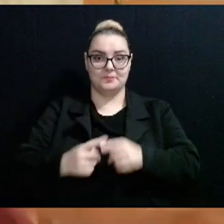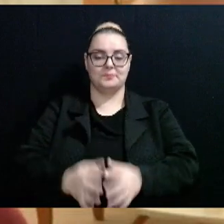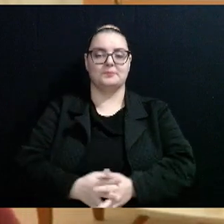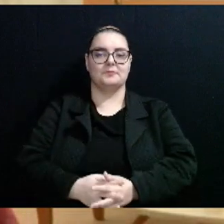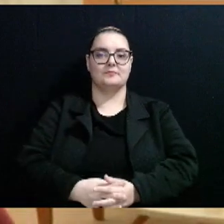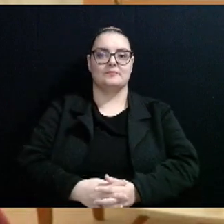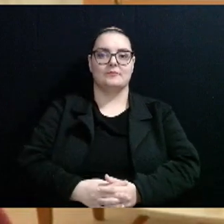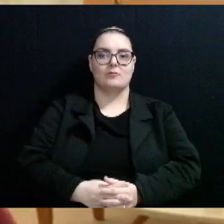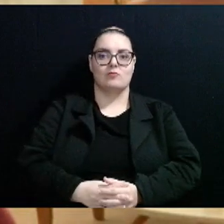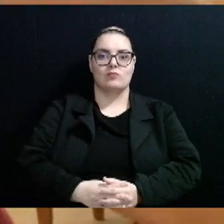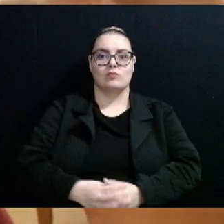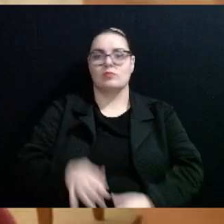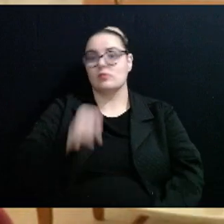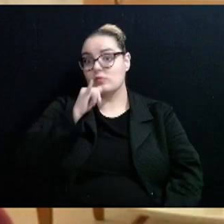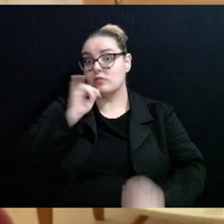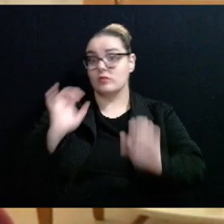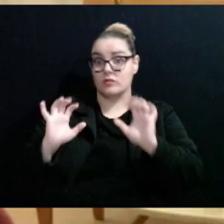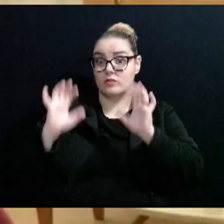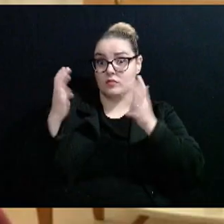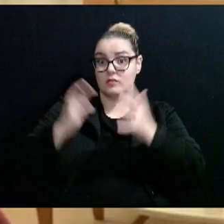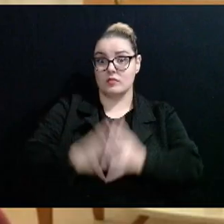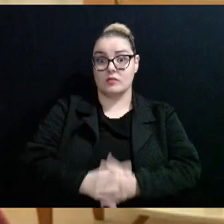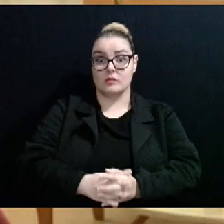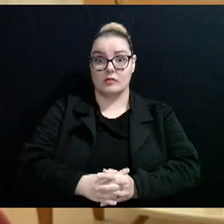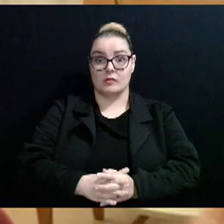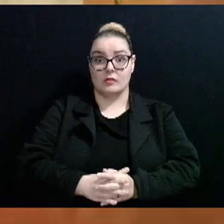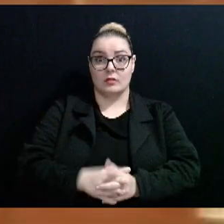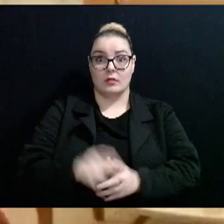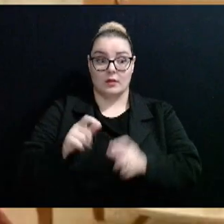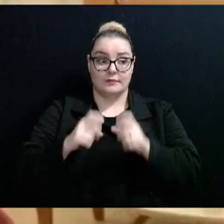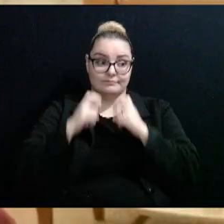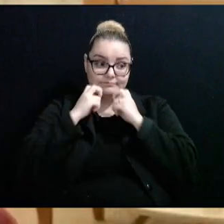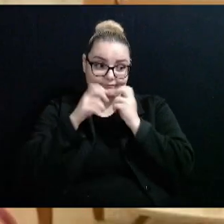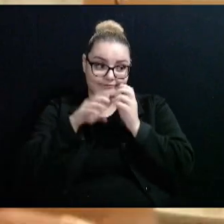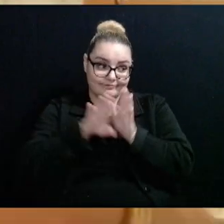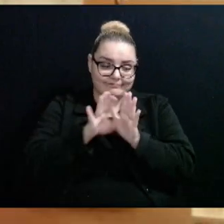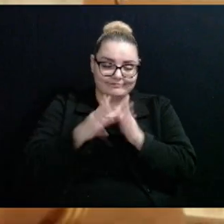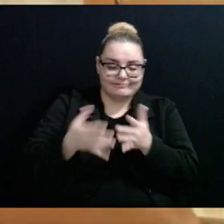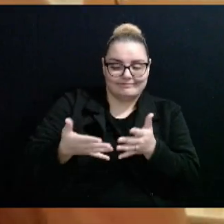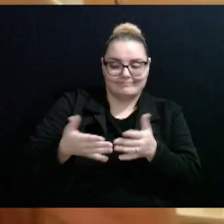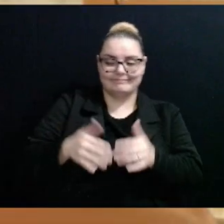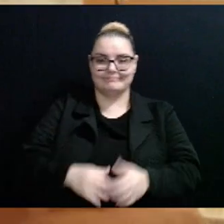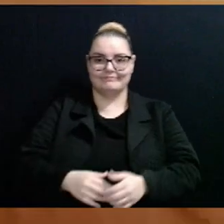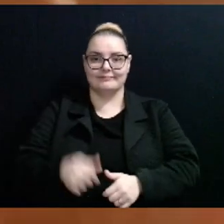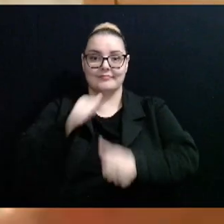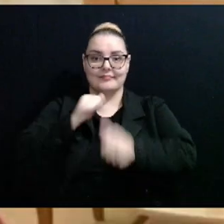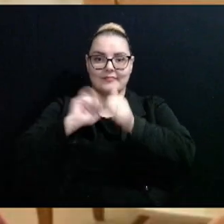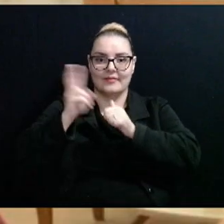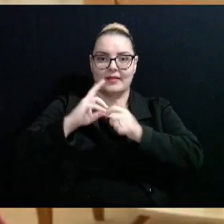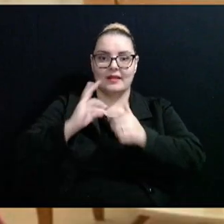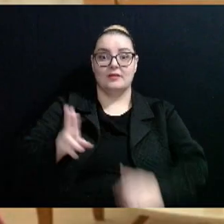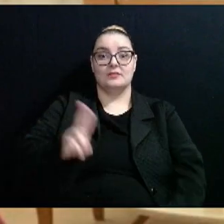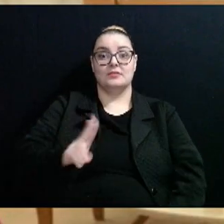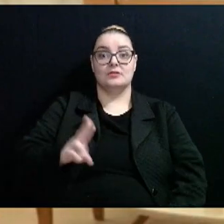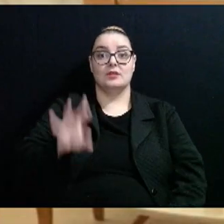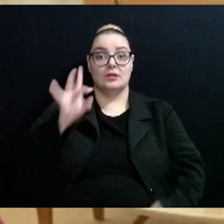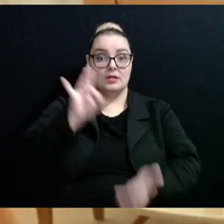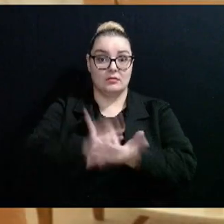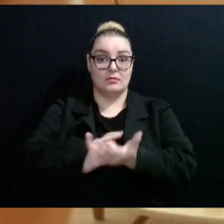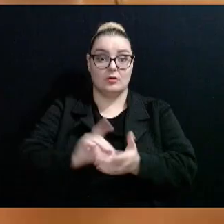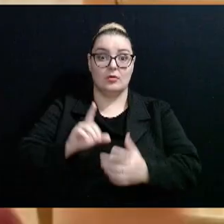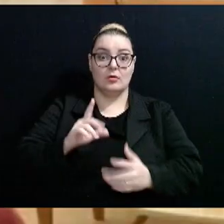em festas, né, as pessoas entram mais tímidas e o álcool vai ser usado realmente como amortecedor ou